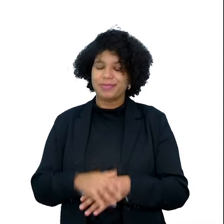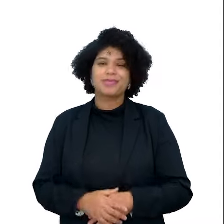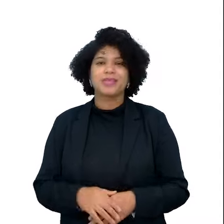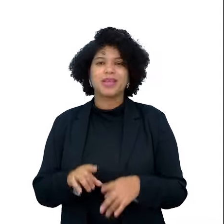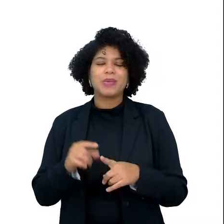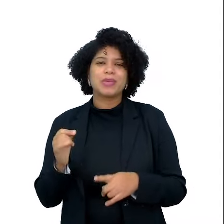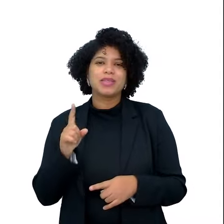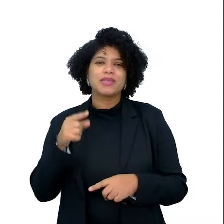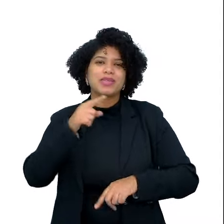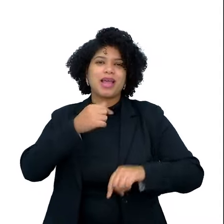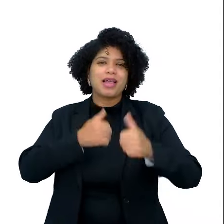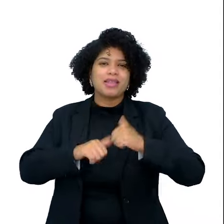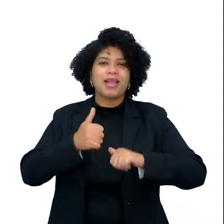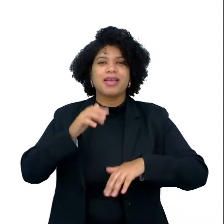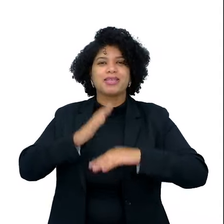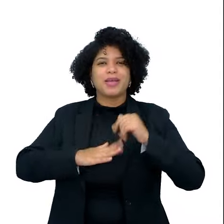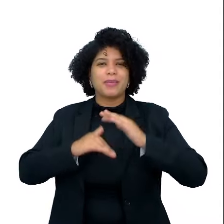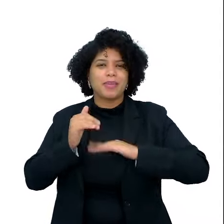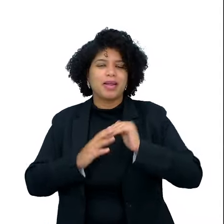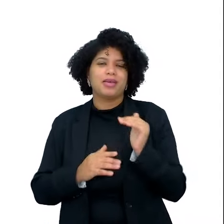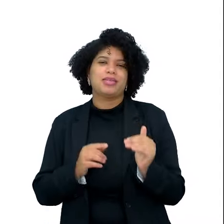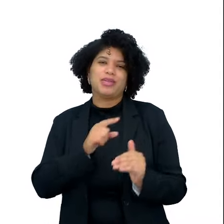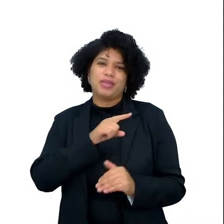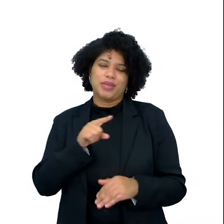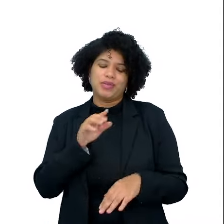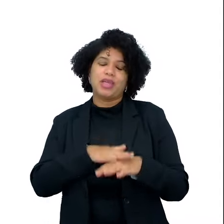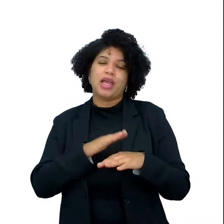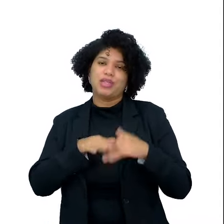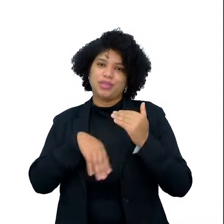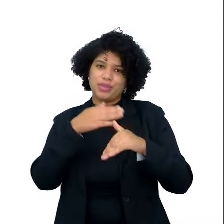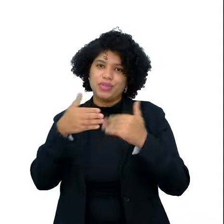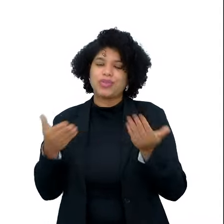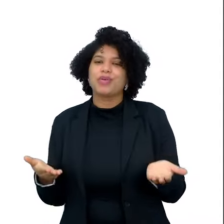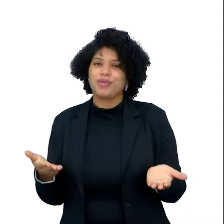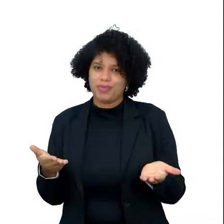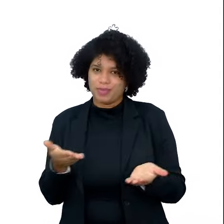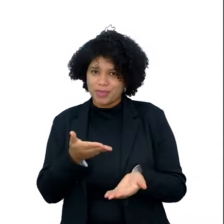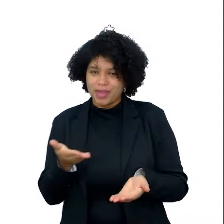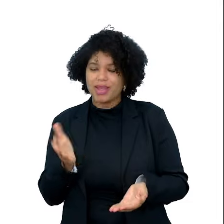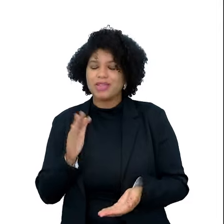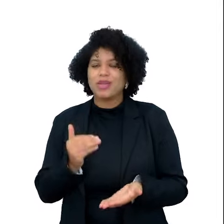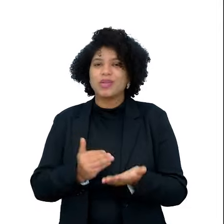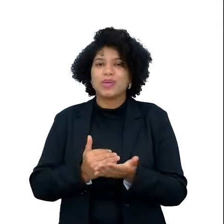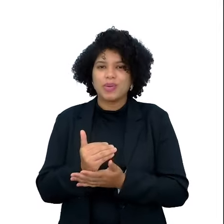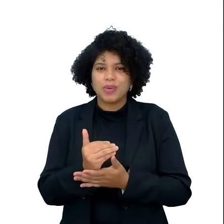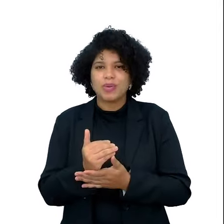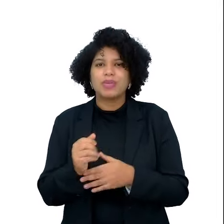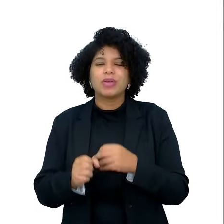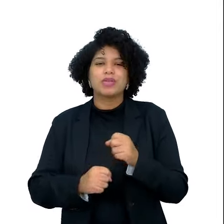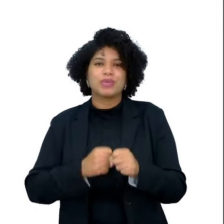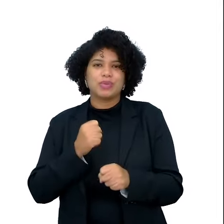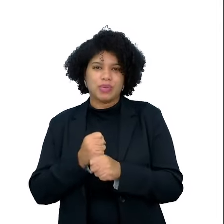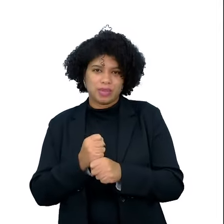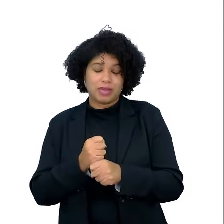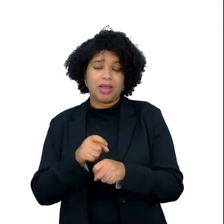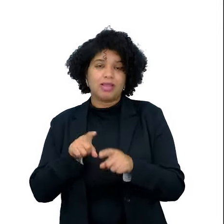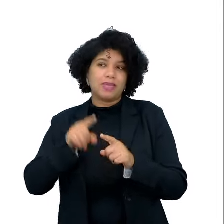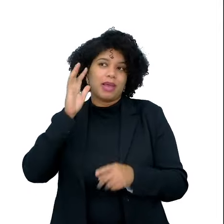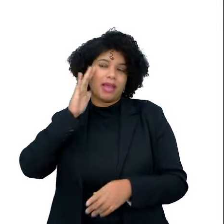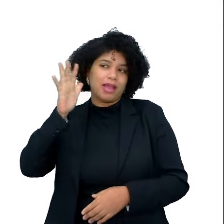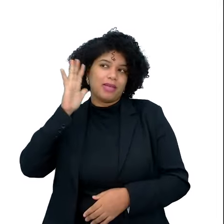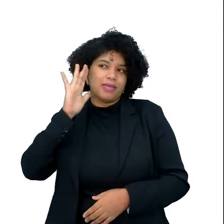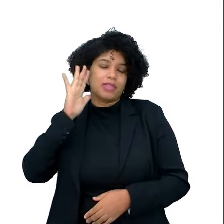Analisem, avaliem as práticas que já foram desenvolvidas por vocês no início do ano letivo. Reflitam